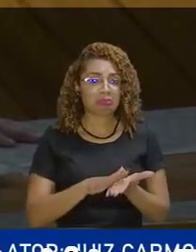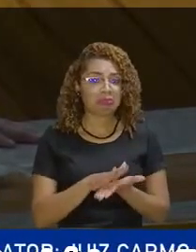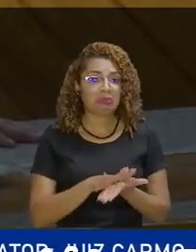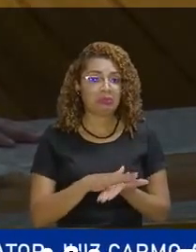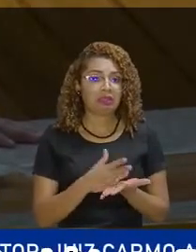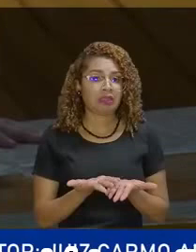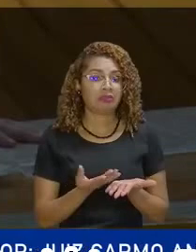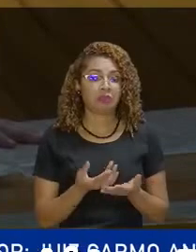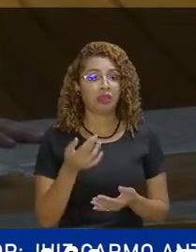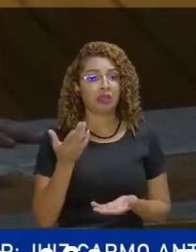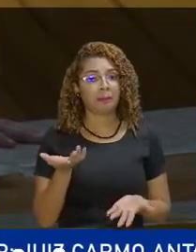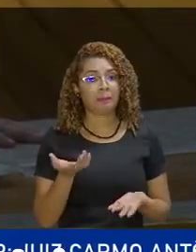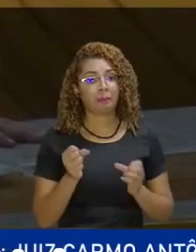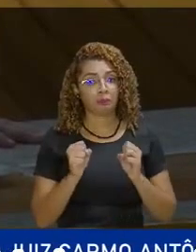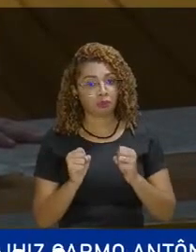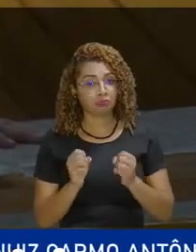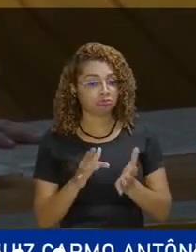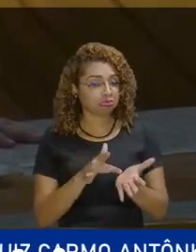toda